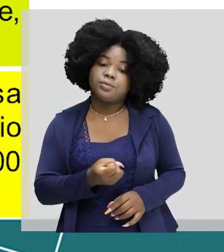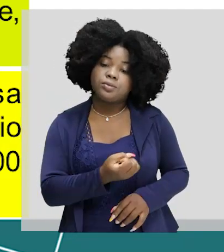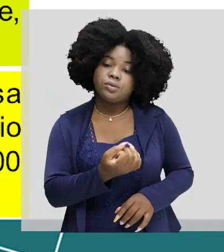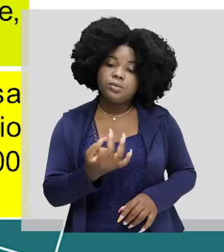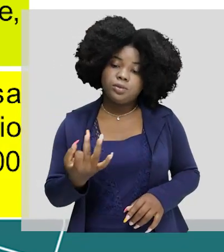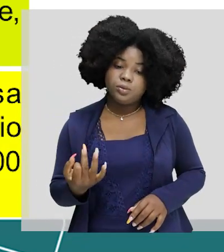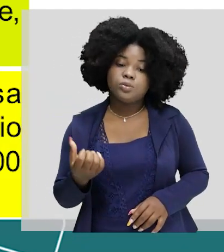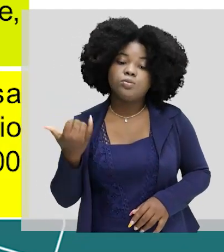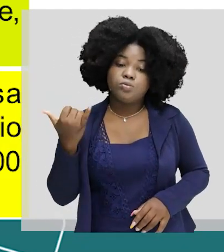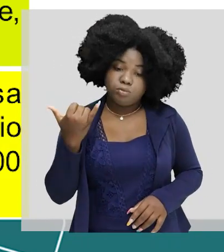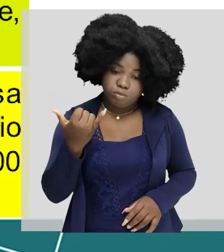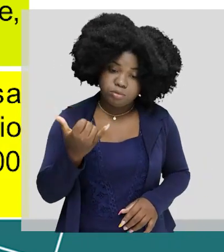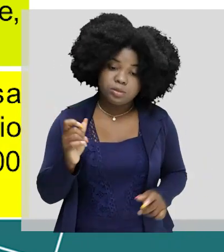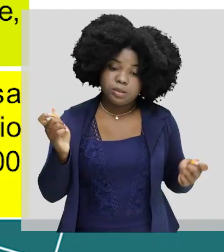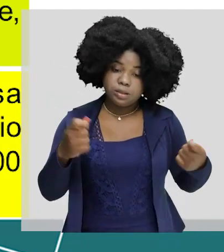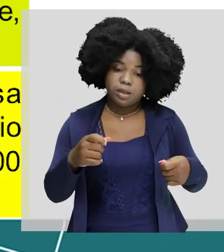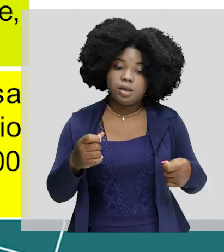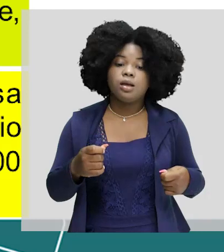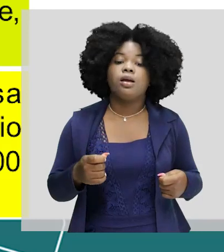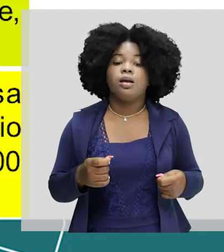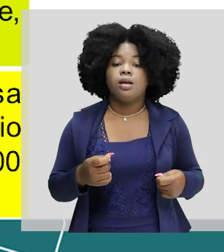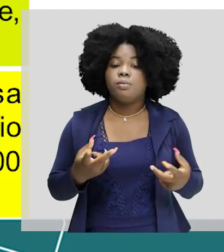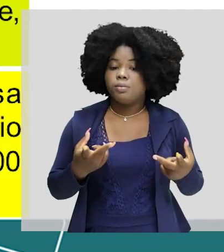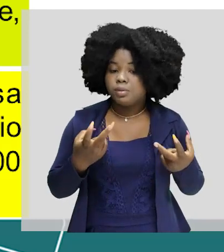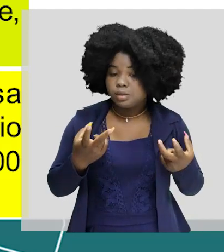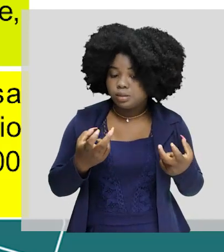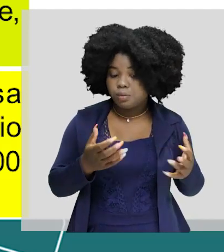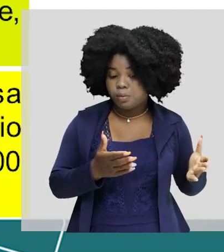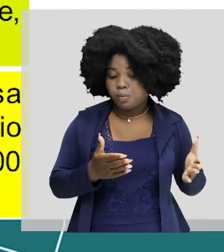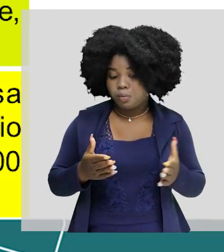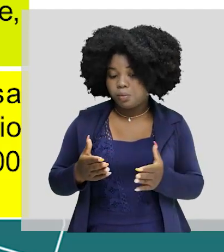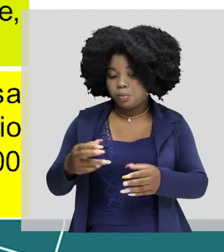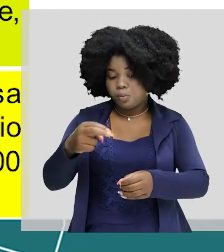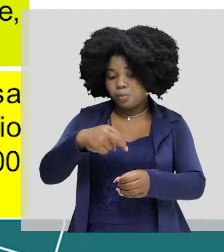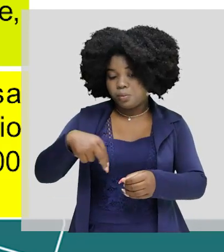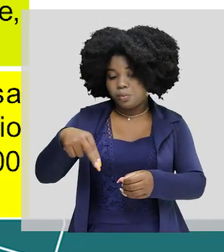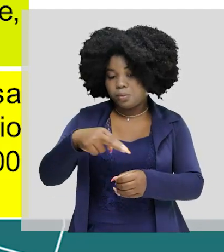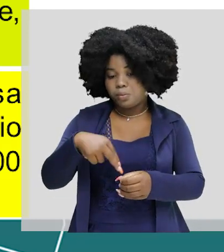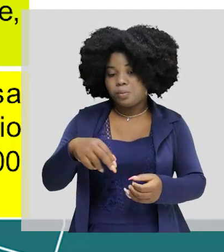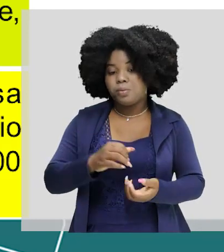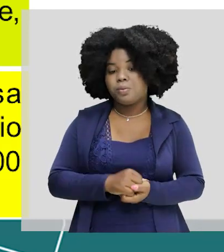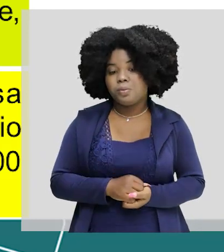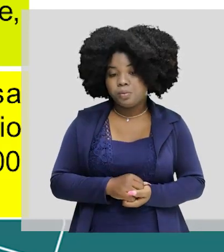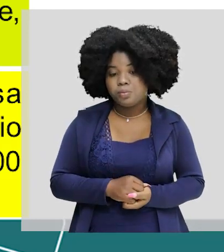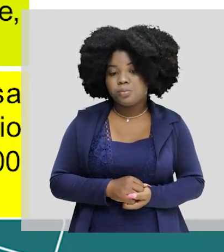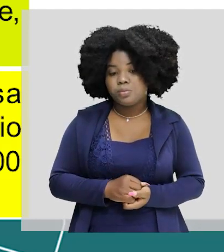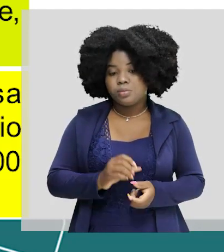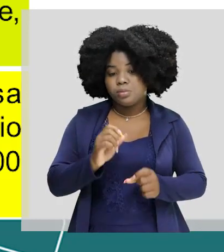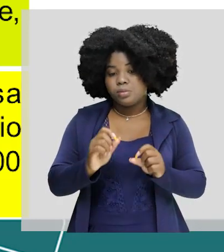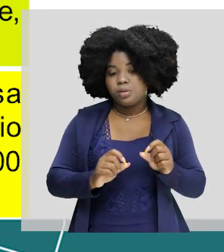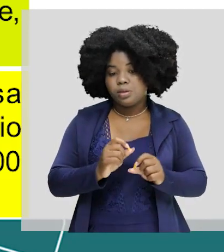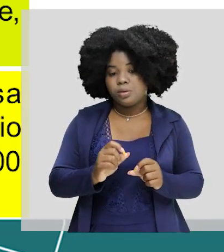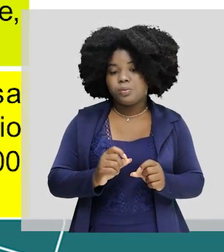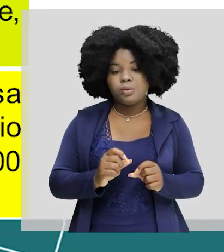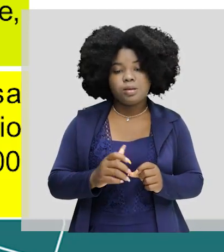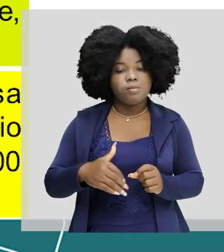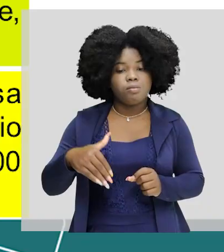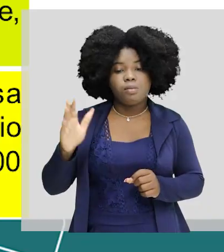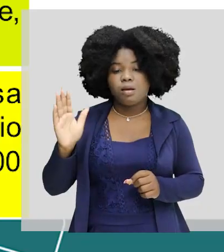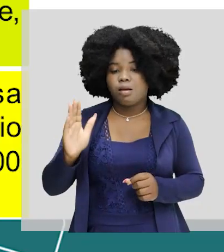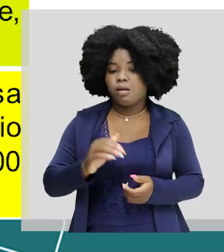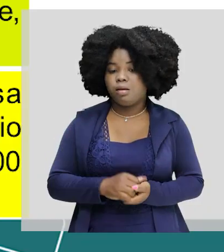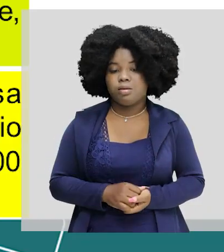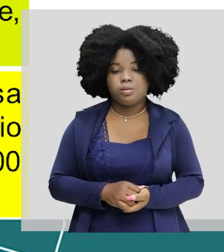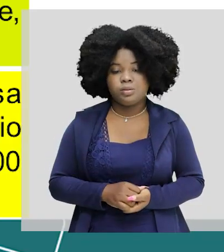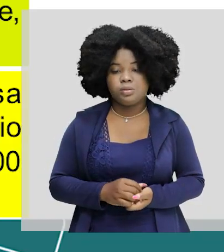quantidade de energia que se pode obter nos processos nucleares é excepcionalmente maior do